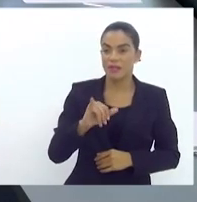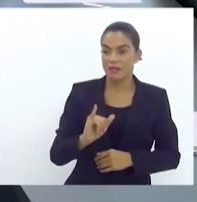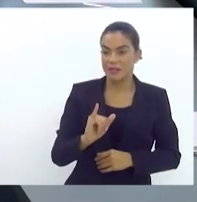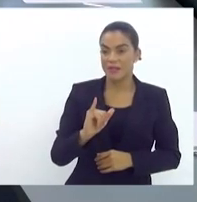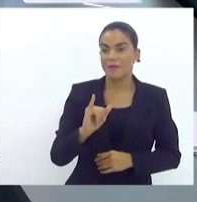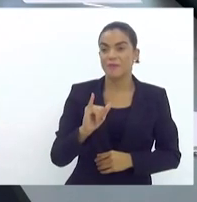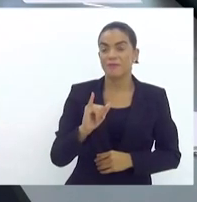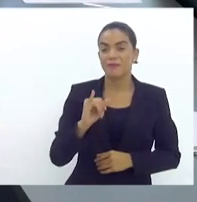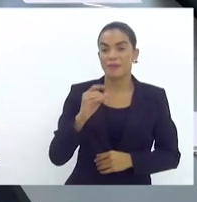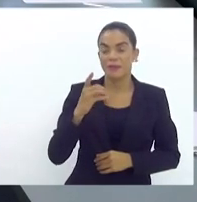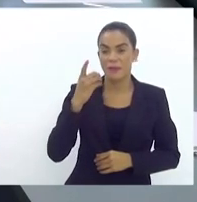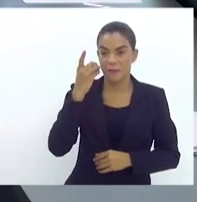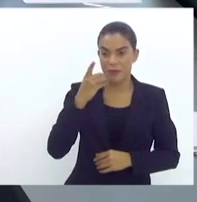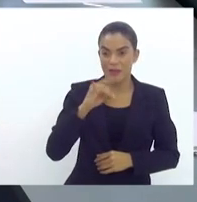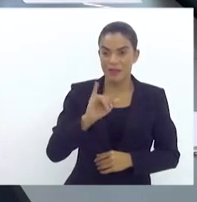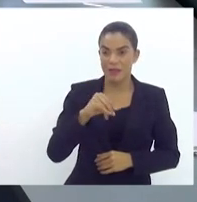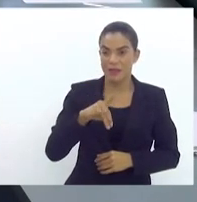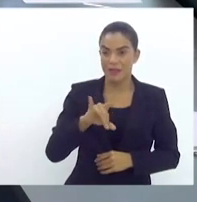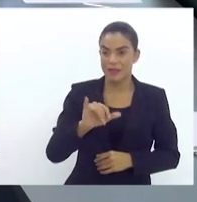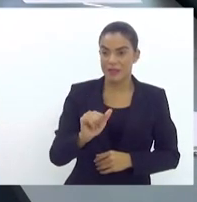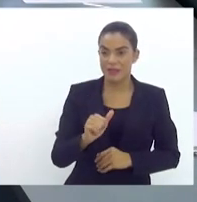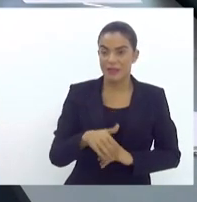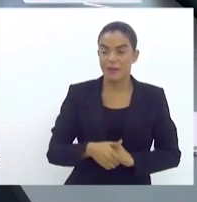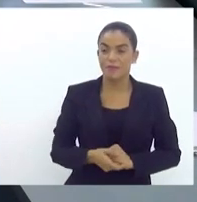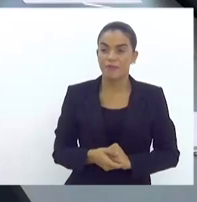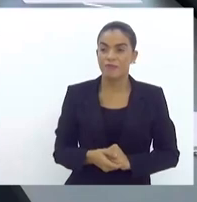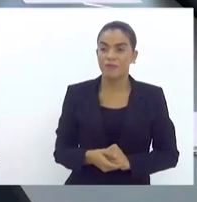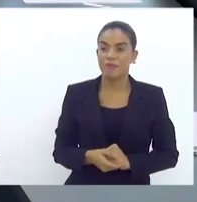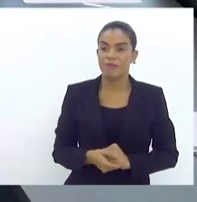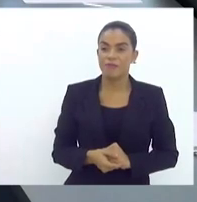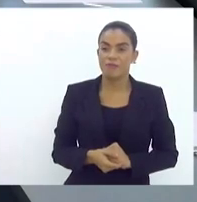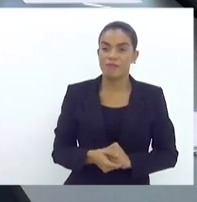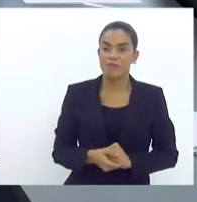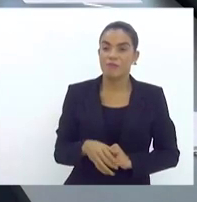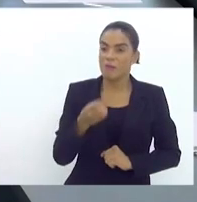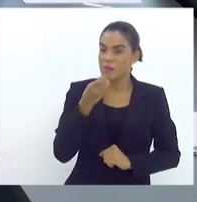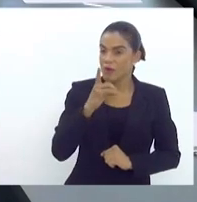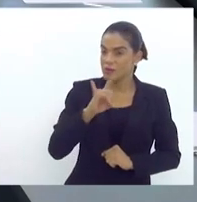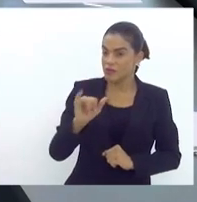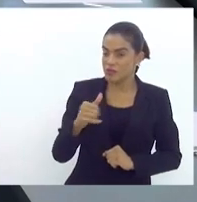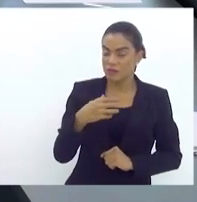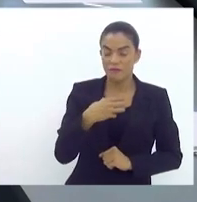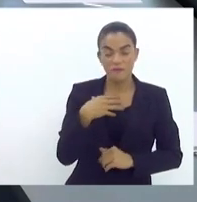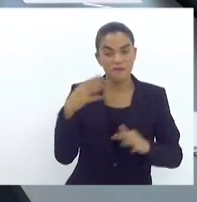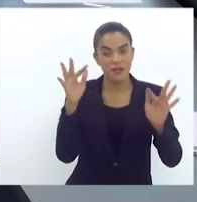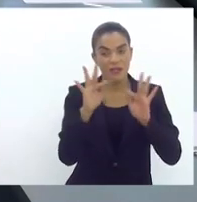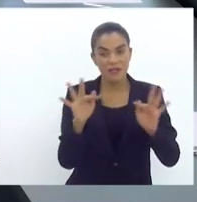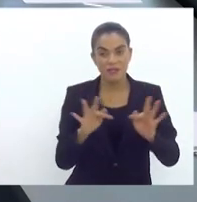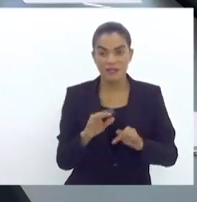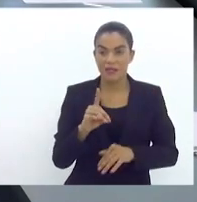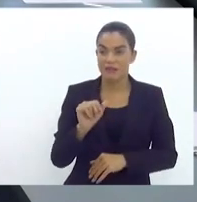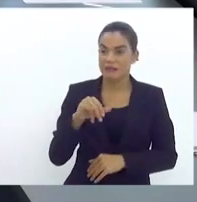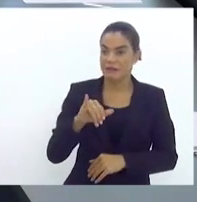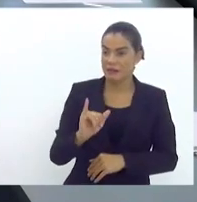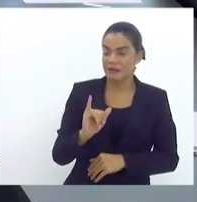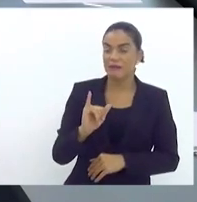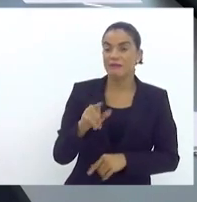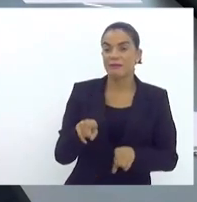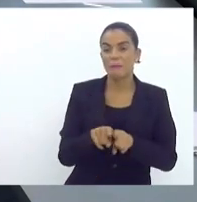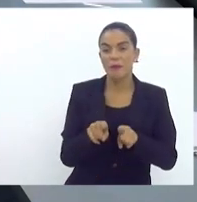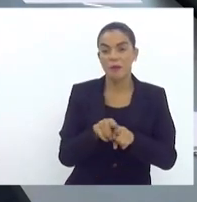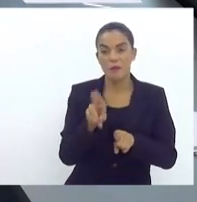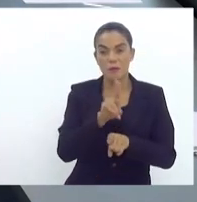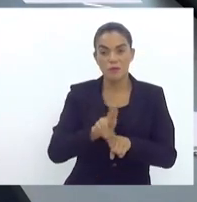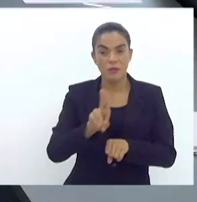é bom deputada entre relatório Bom dia fico feliz que a Dani voltou porque eu queria também usar como exemplo